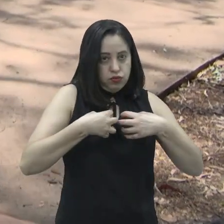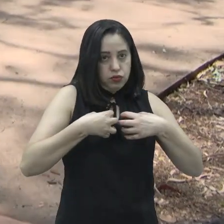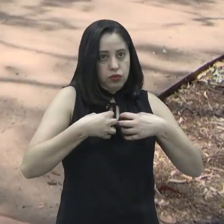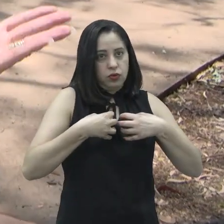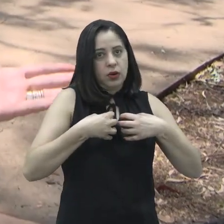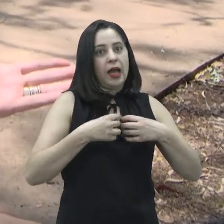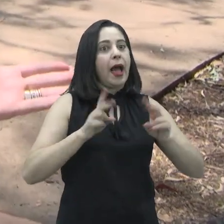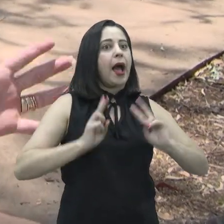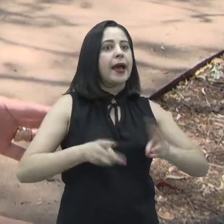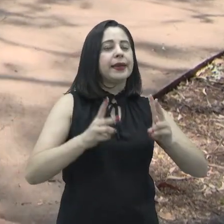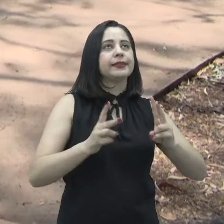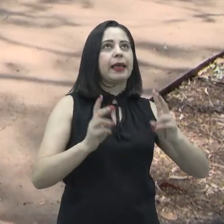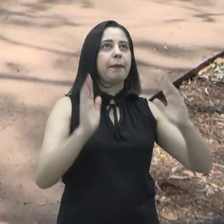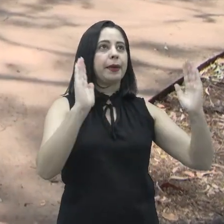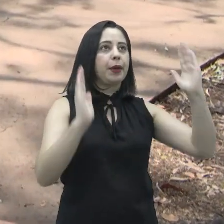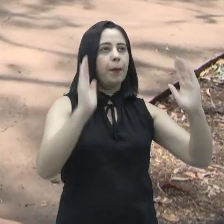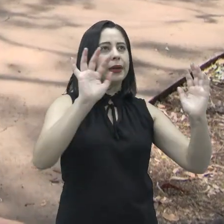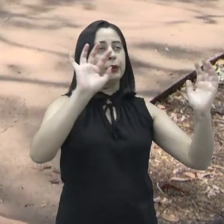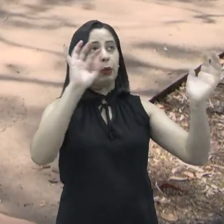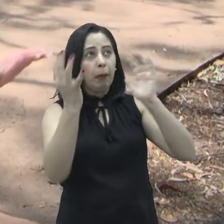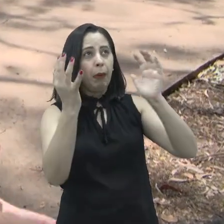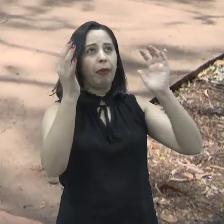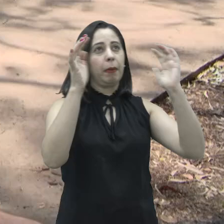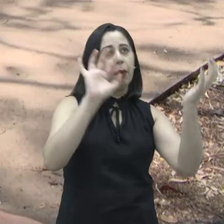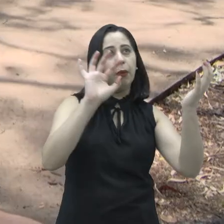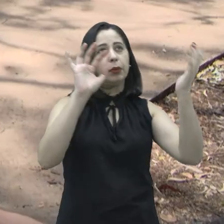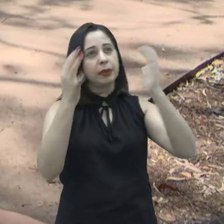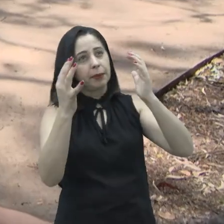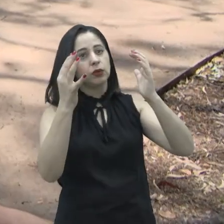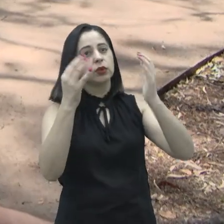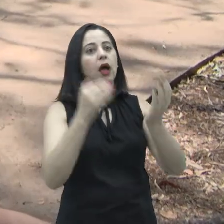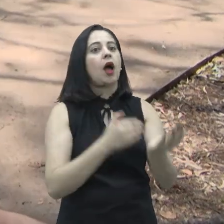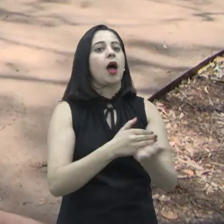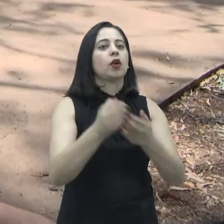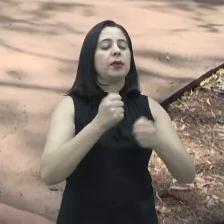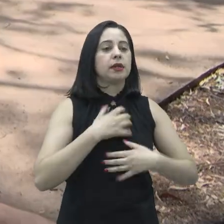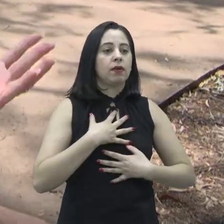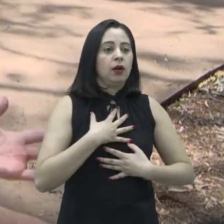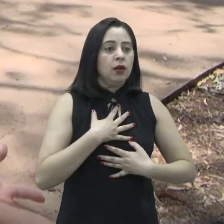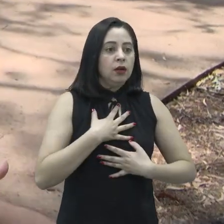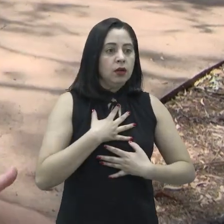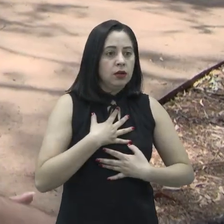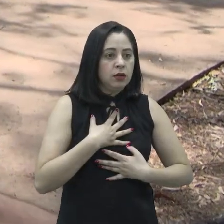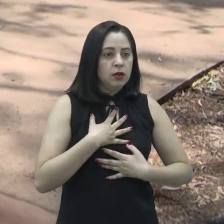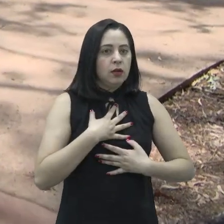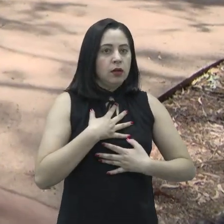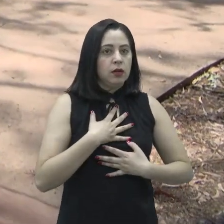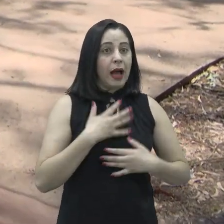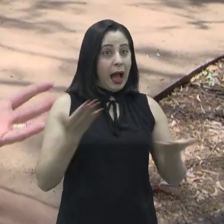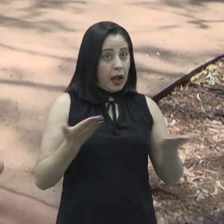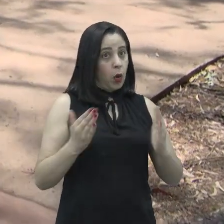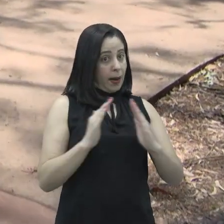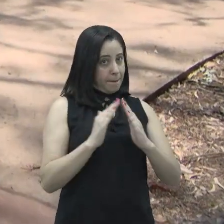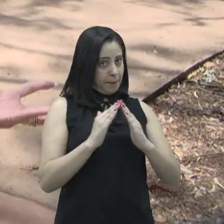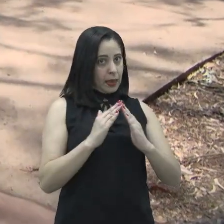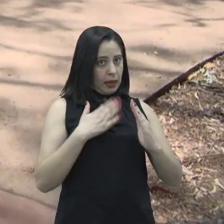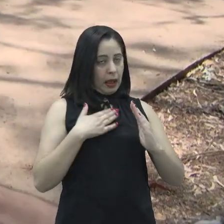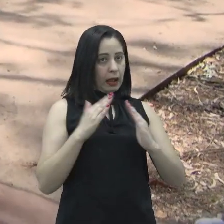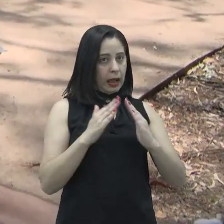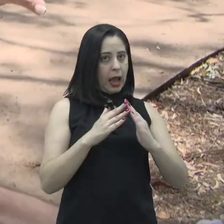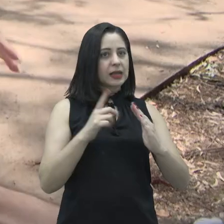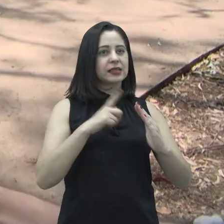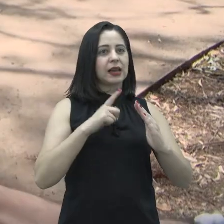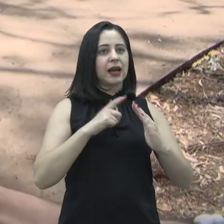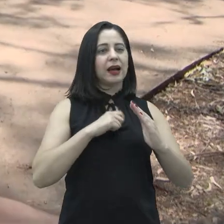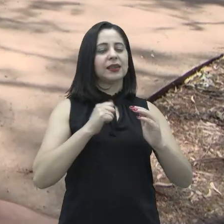de temperatura, né, aí eu ficava meio asmática, era uma bronquite asmática. Eu tenho um umidificador em casa, hoje eu tô com uma bebê, nós